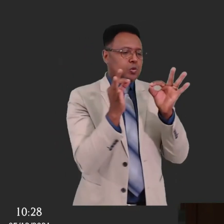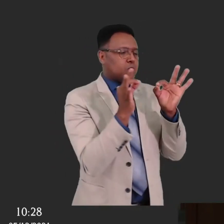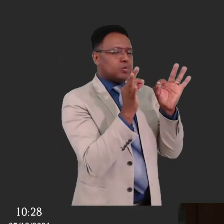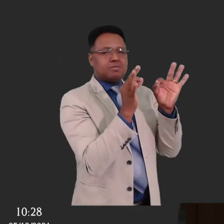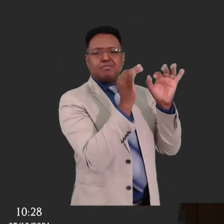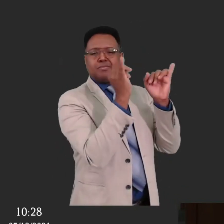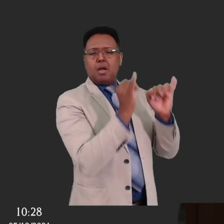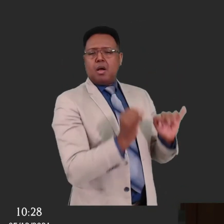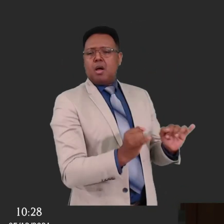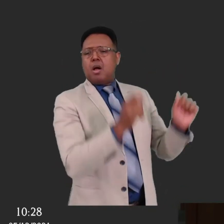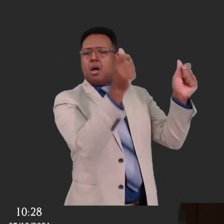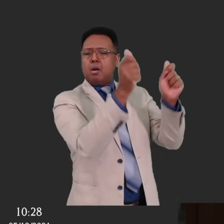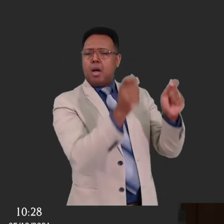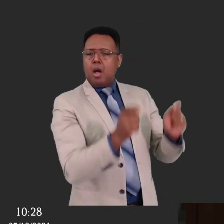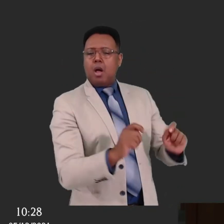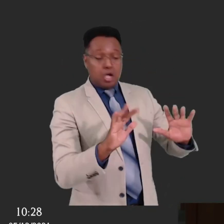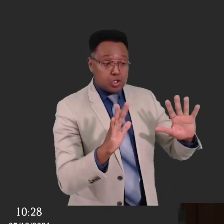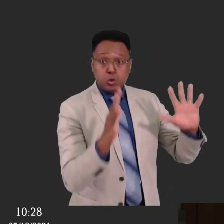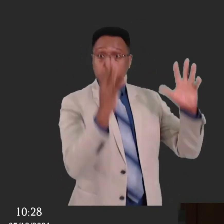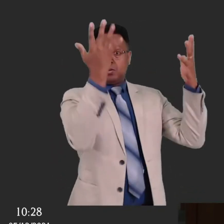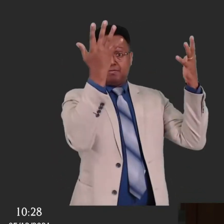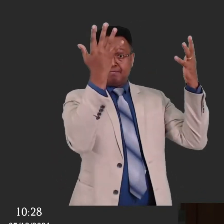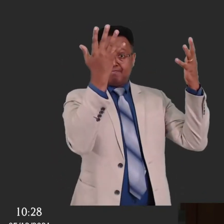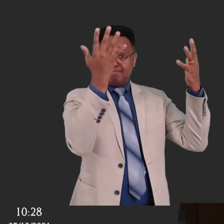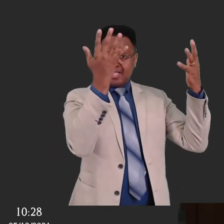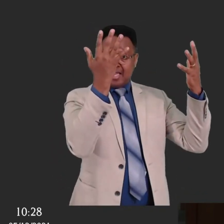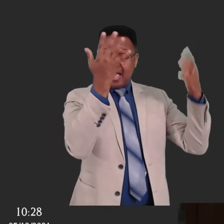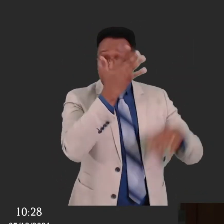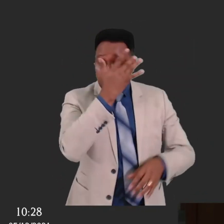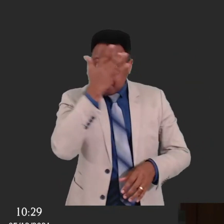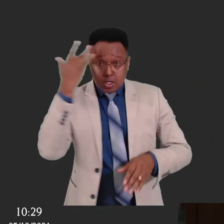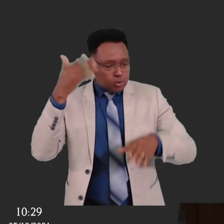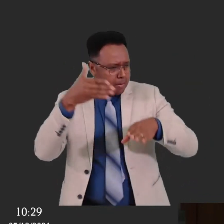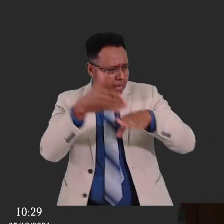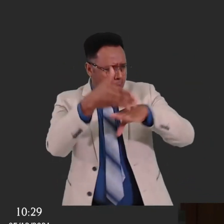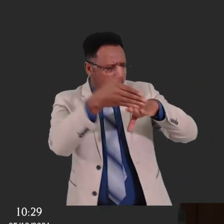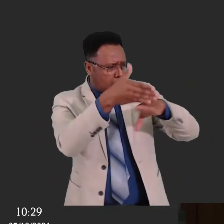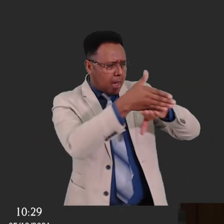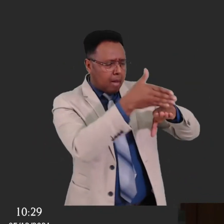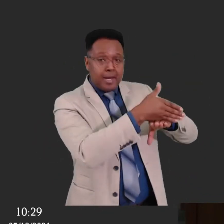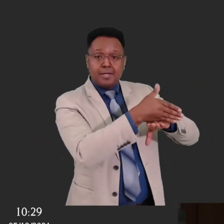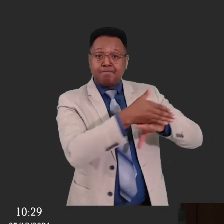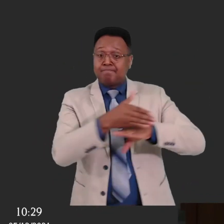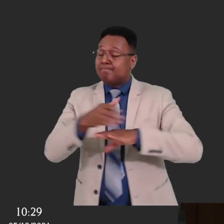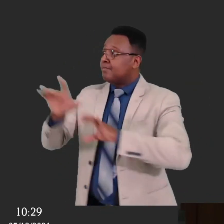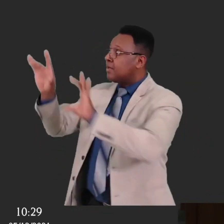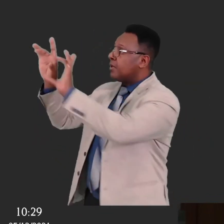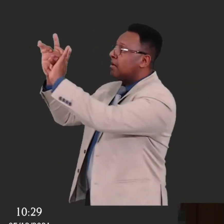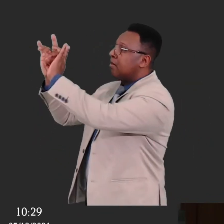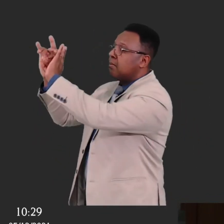entrega a estas coisas, naturalmente se desvirtua daquilo que é de Deus. E aos